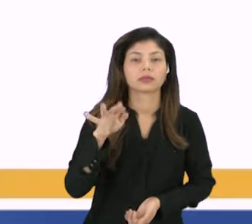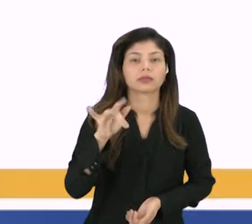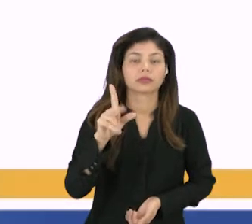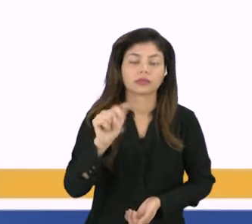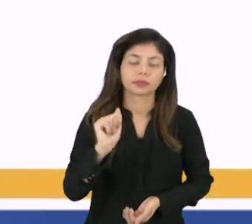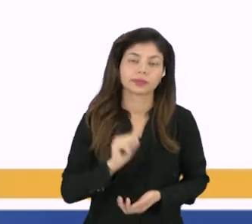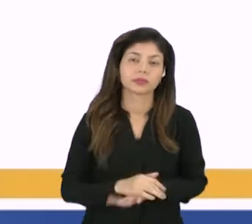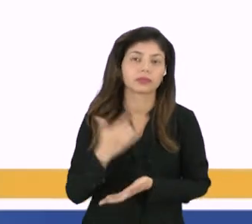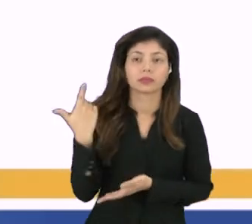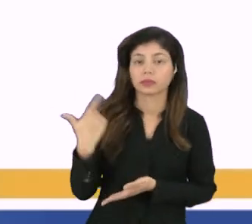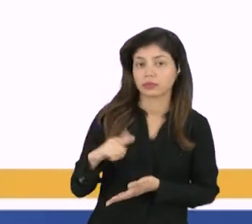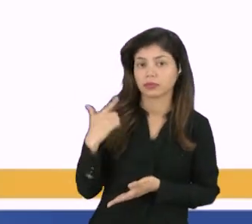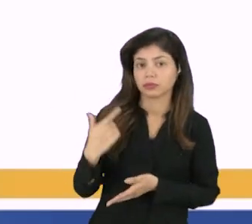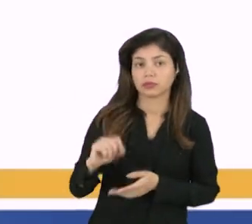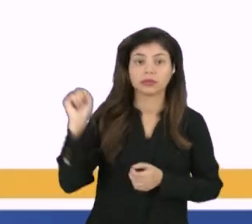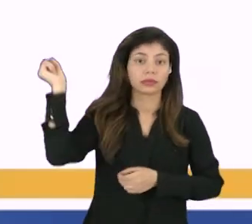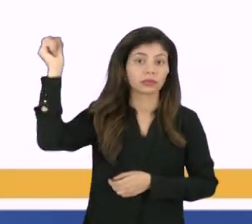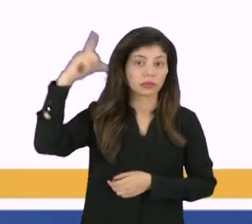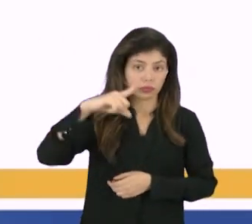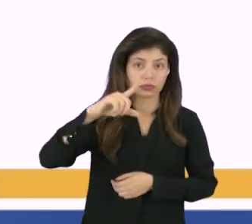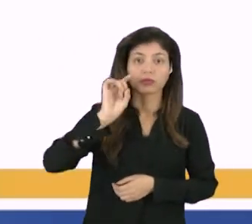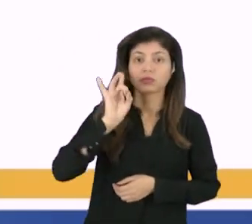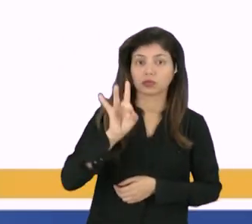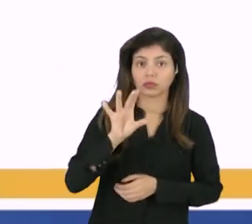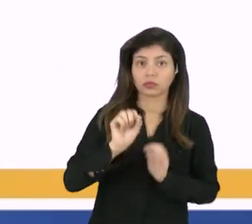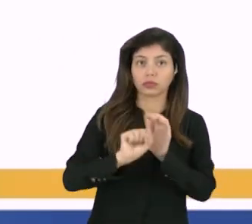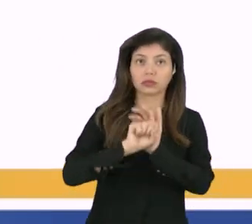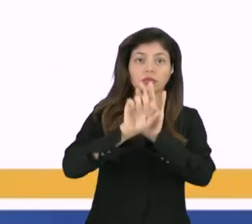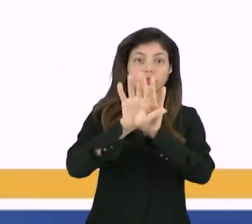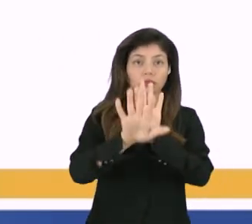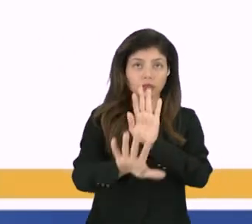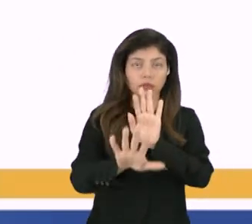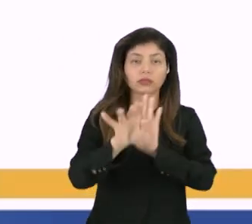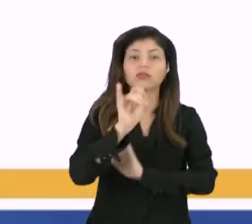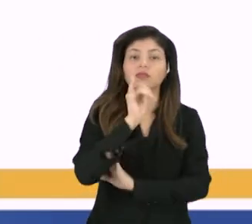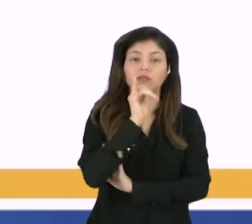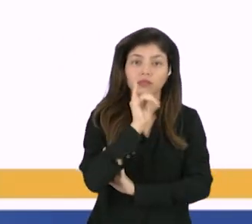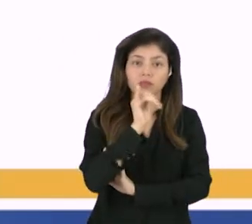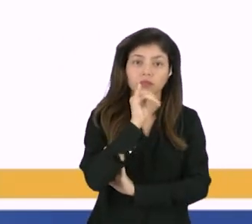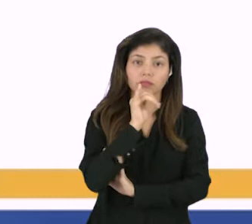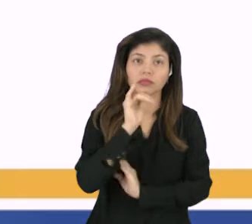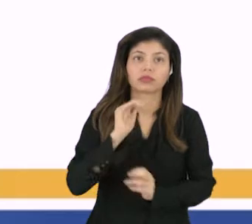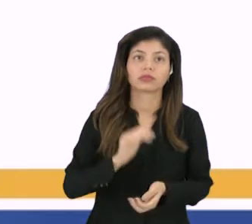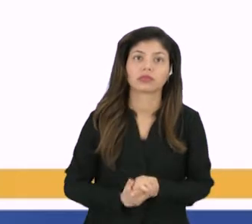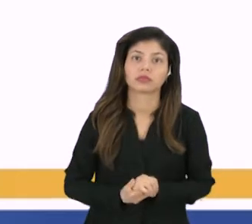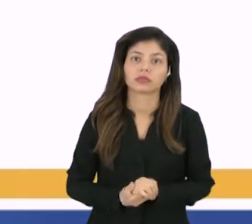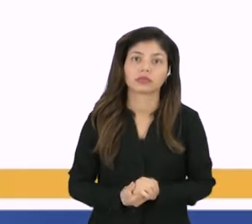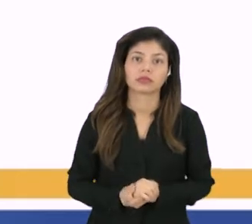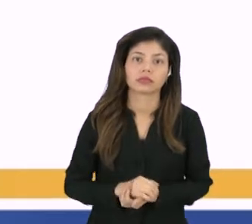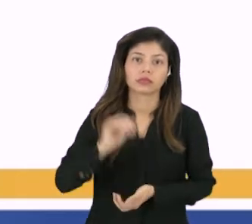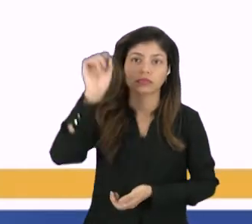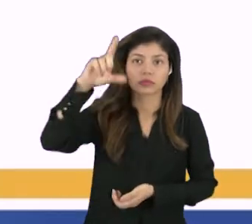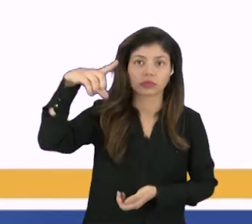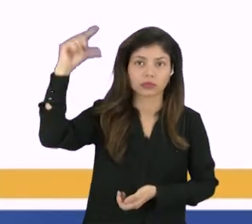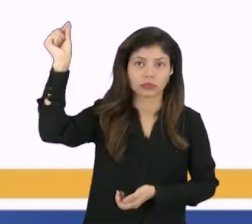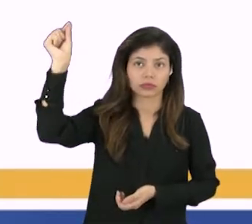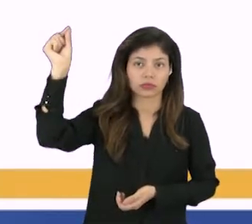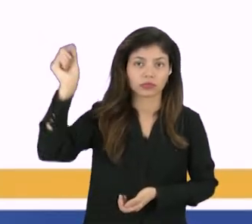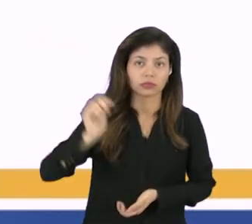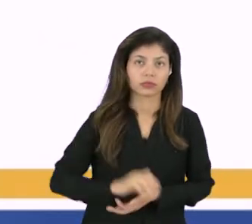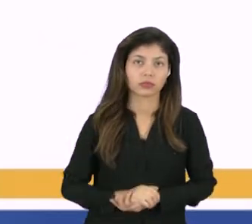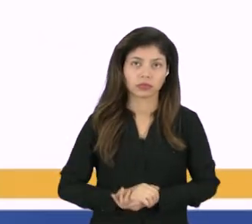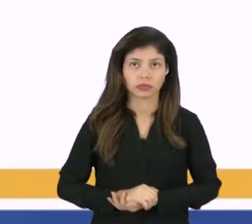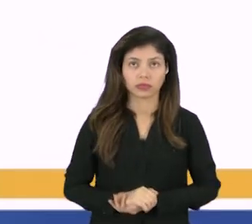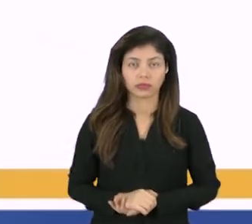não emitem luz, elas somente refletem a luz. E o exemplo maior aí que nós temos é a Lua,